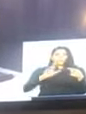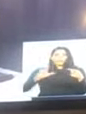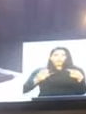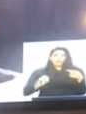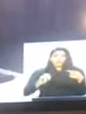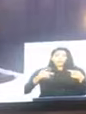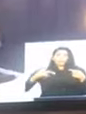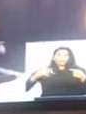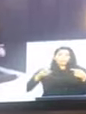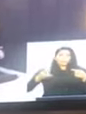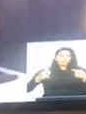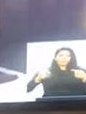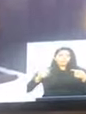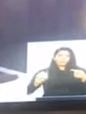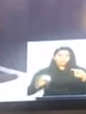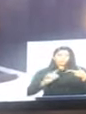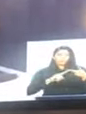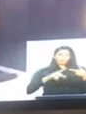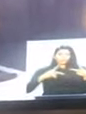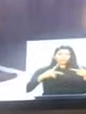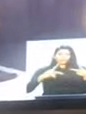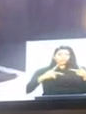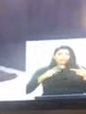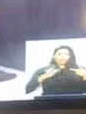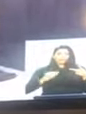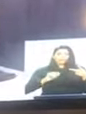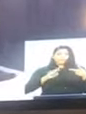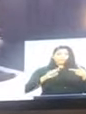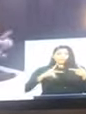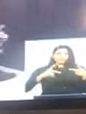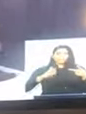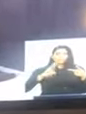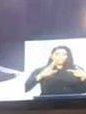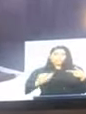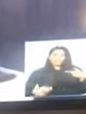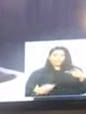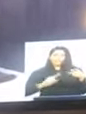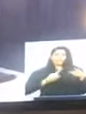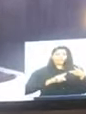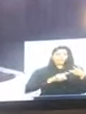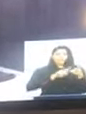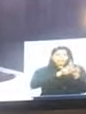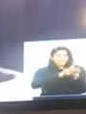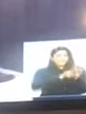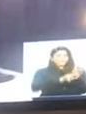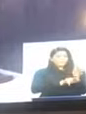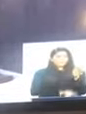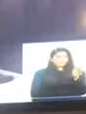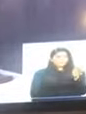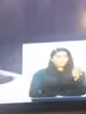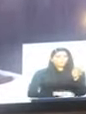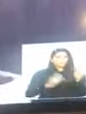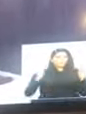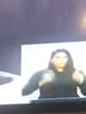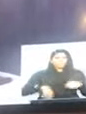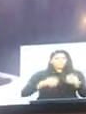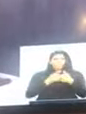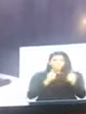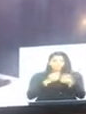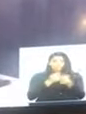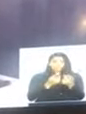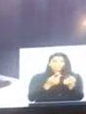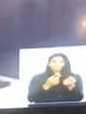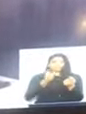Tapera, Fagundes, Machuca e para a própria sede do município de Aquiraz. E a Rota